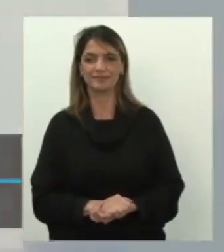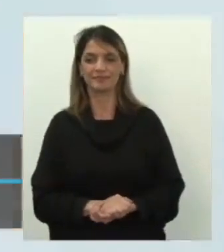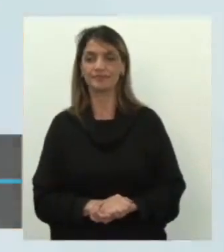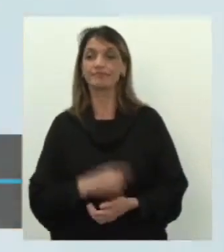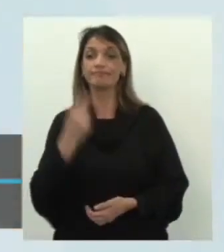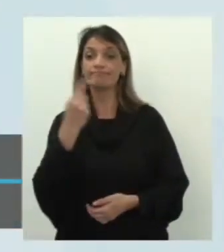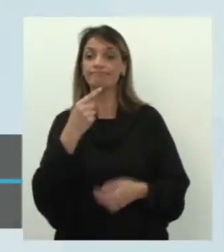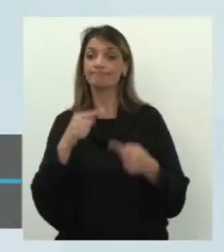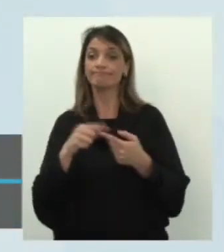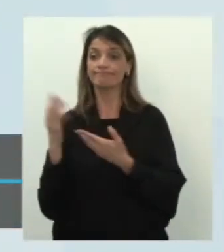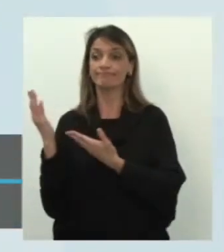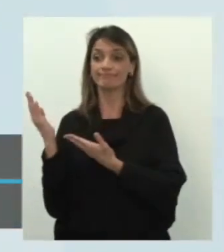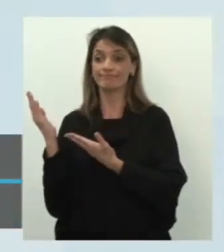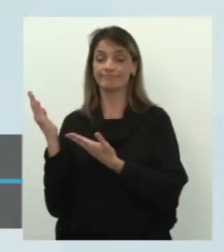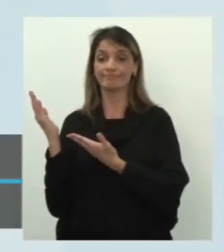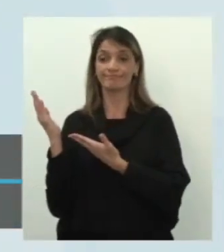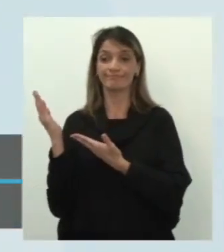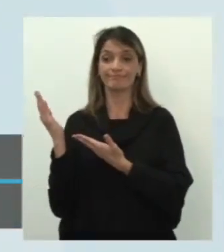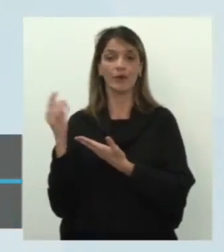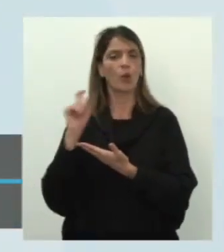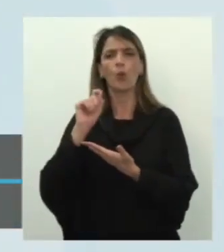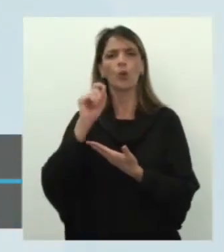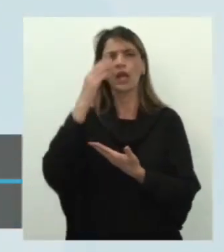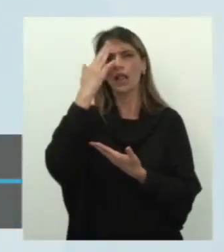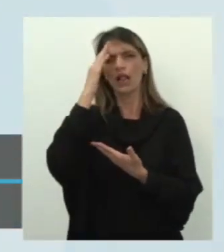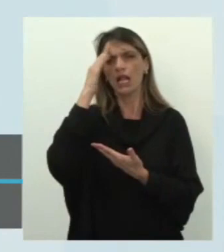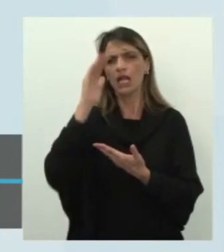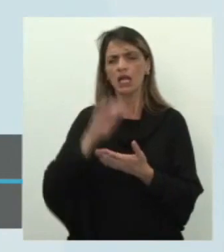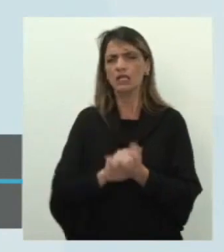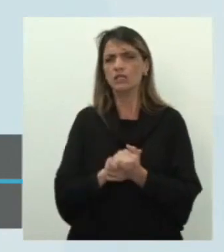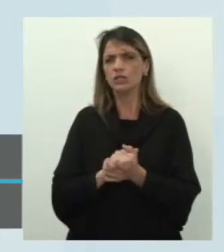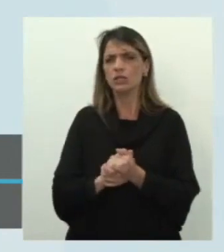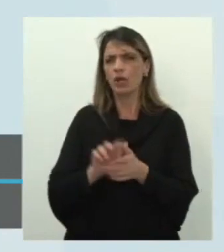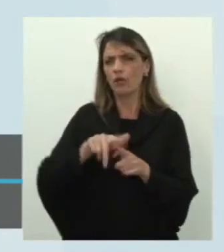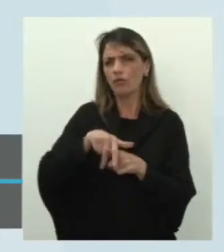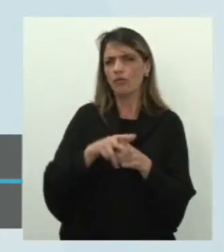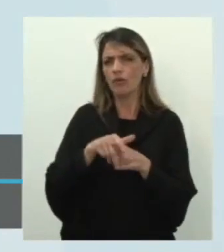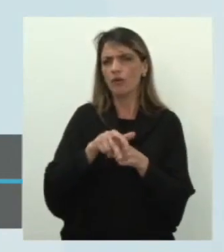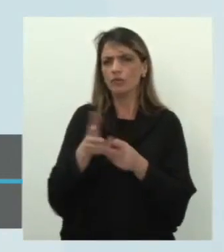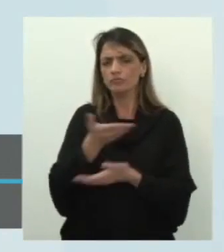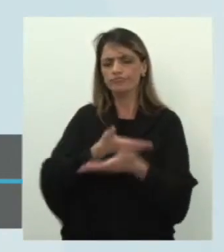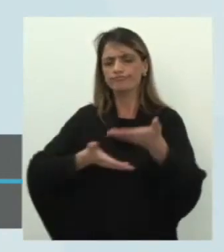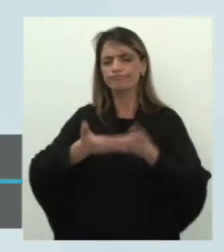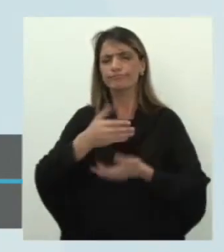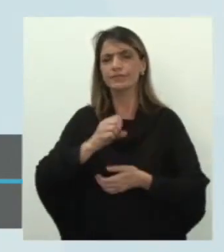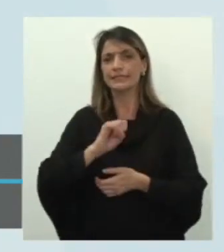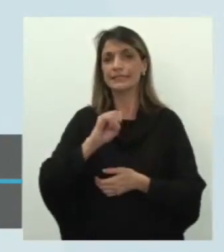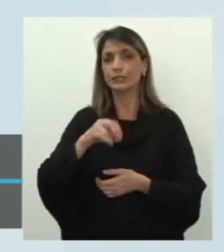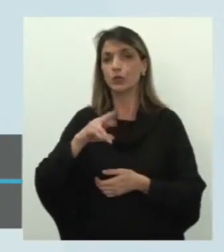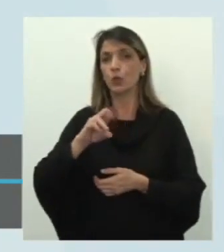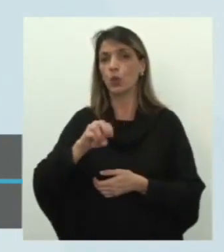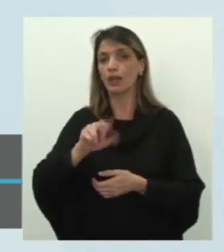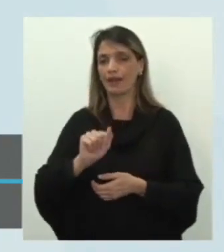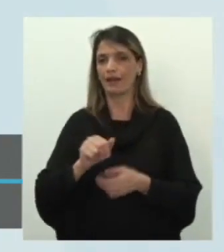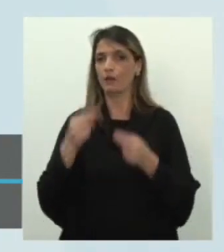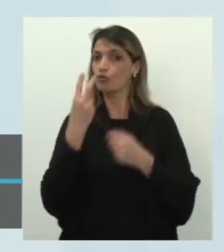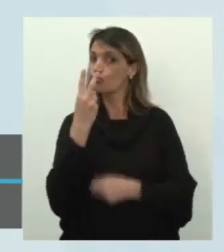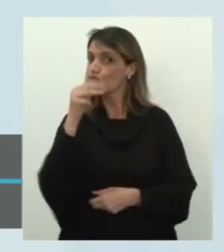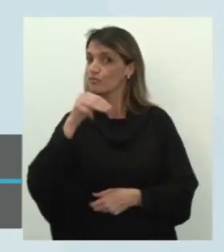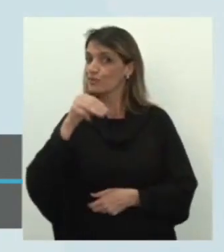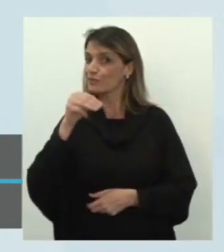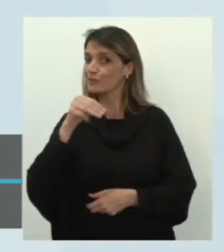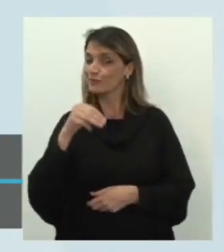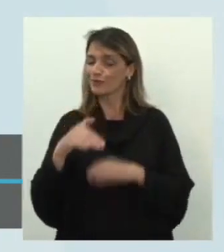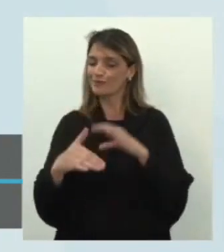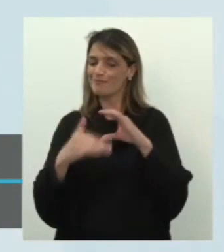A primeira é a seguinte: o que você entende por ferramentas de interação síncronas? Nós vamos dar 2 minutos para